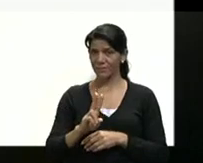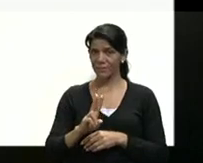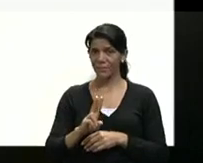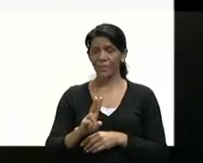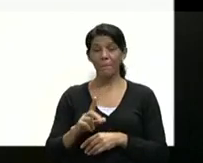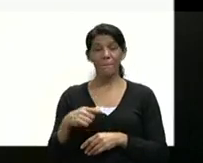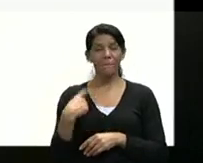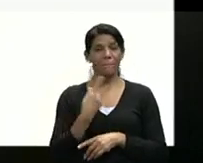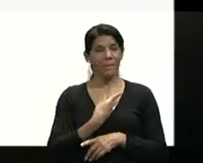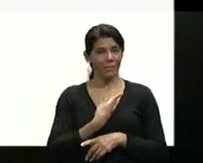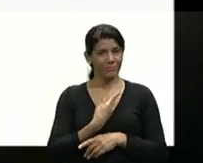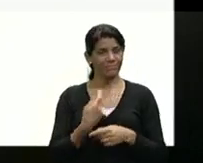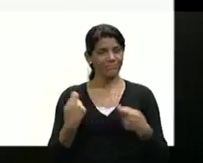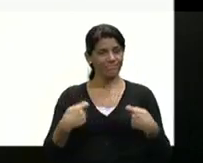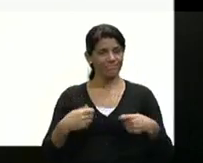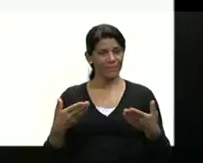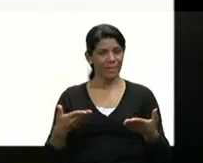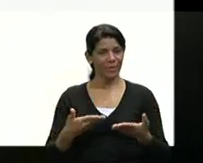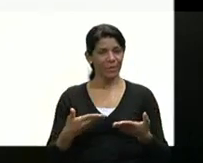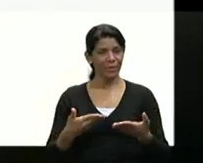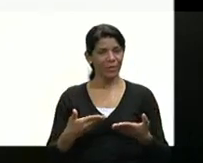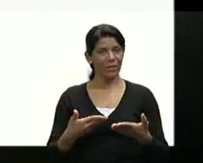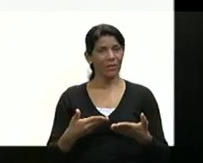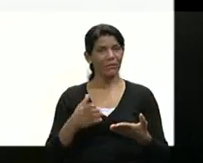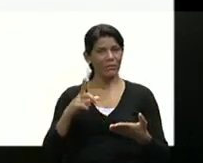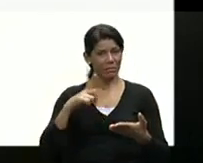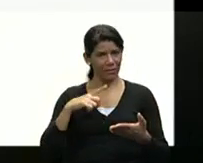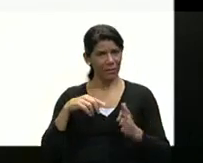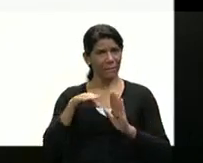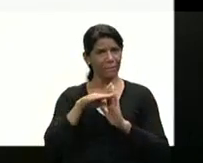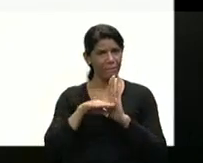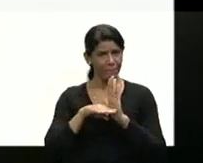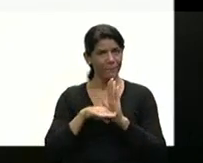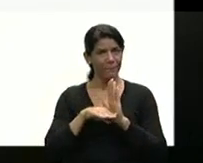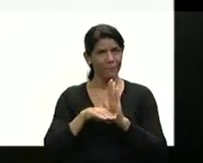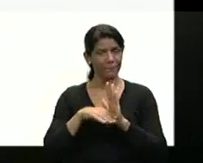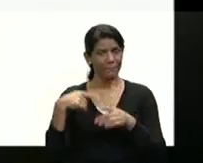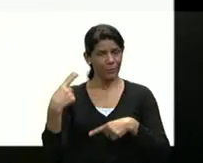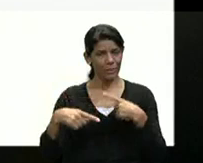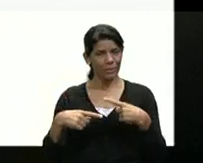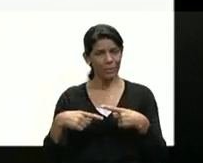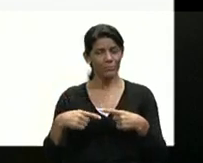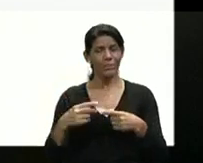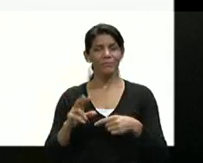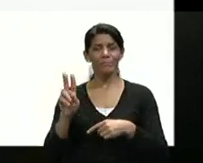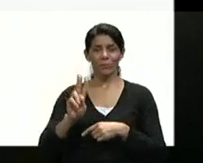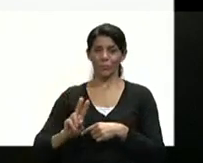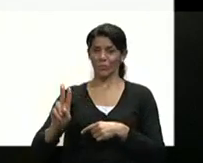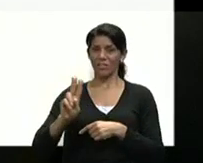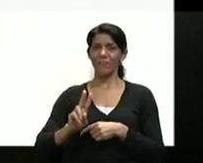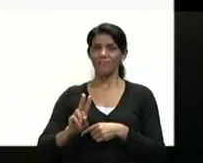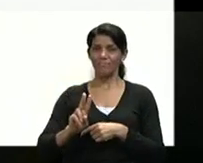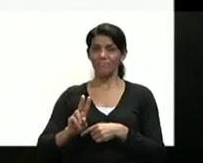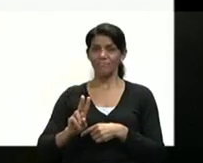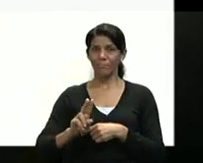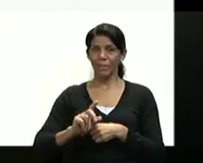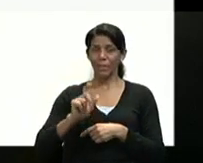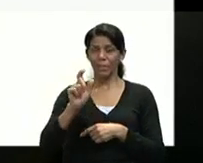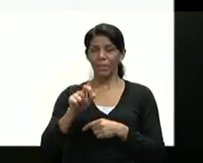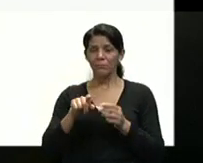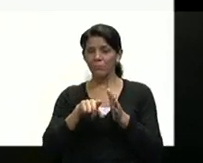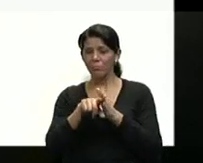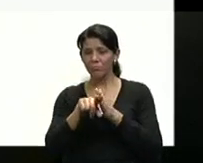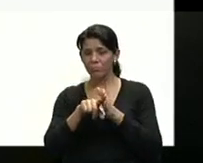gente precisa agora aplicá-las à nossa realidade, aplicá-las para que os